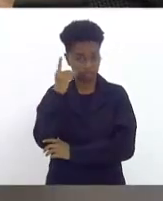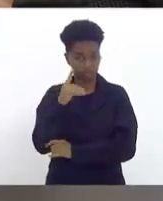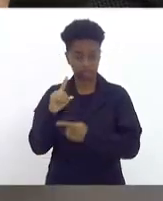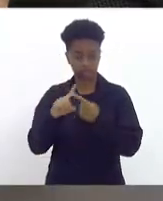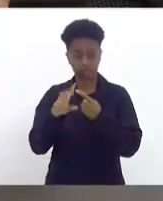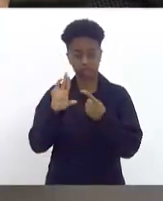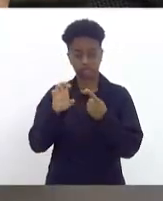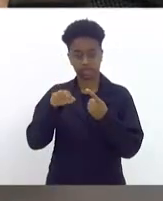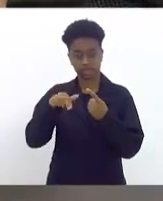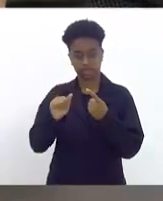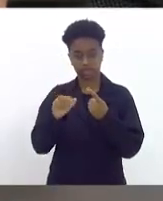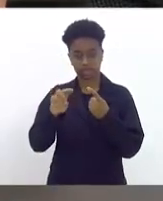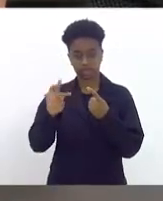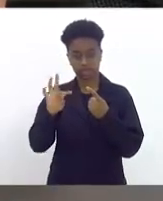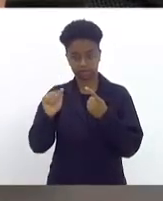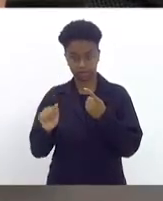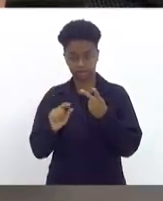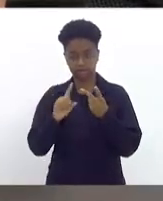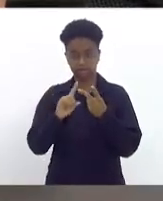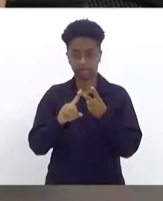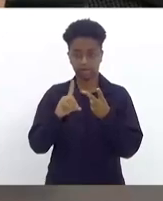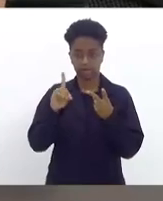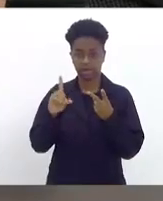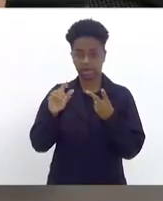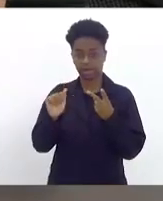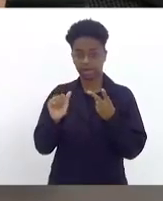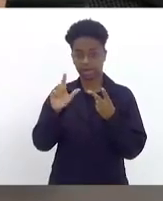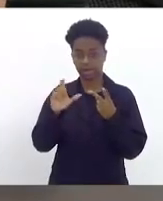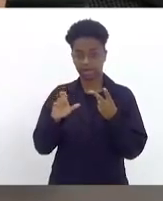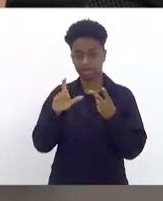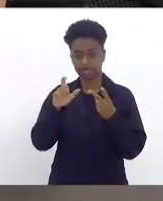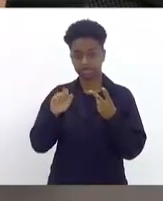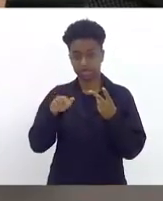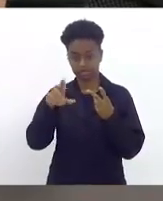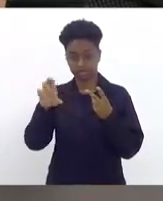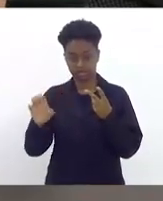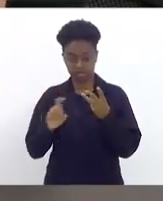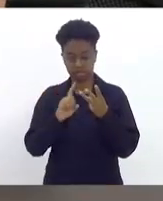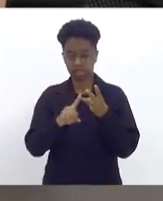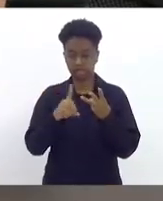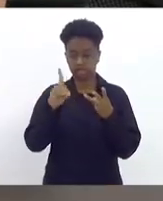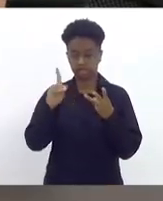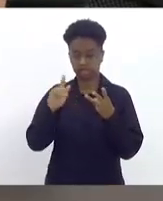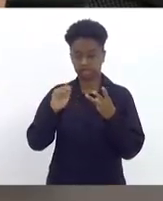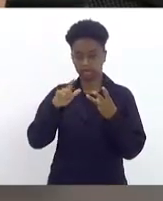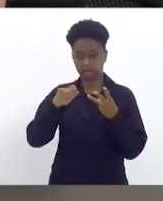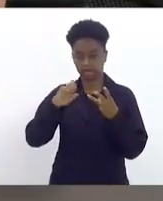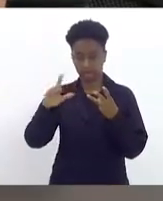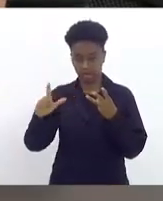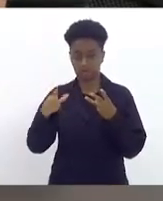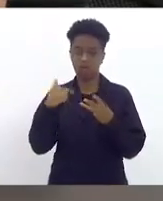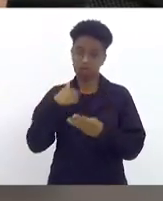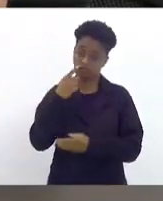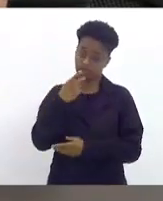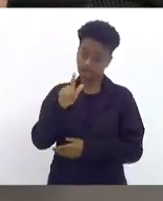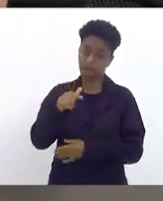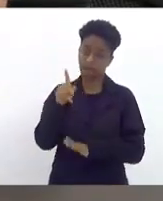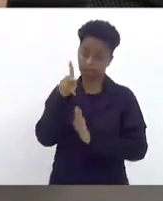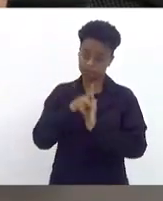Souza quinoaclock de brelon eu disse que era um projeto da biodiversidade Parece que foi fruto da CPI né